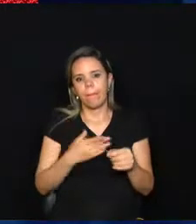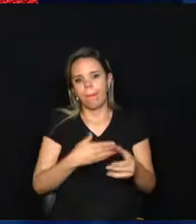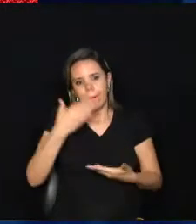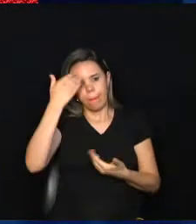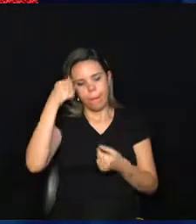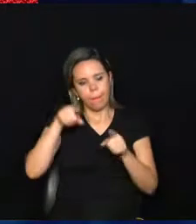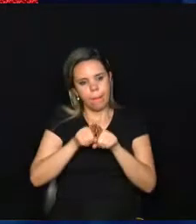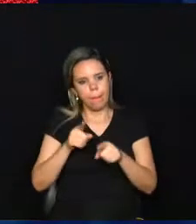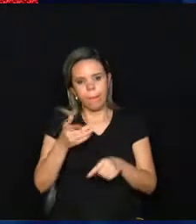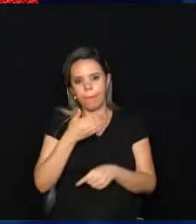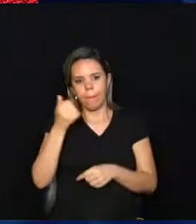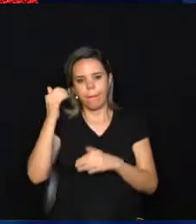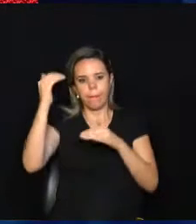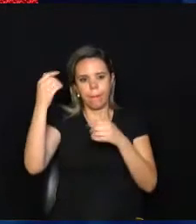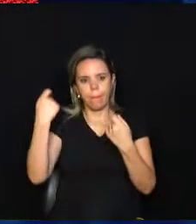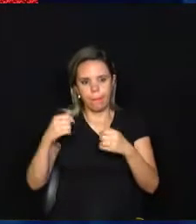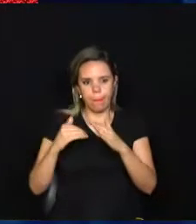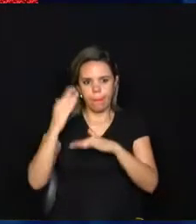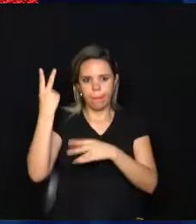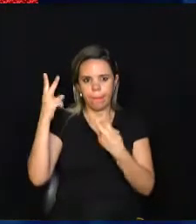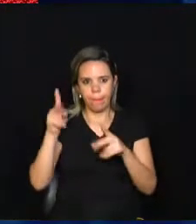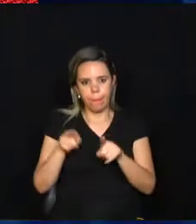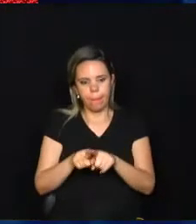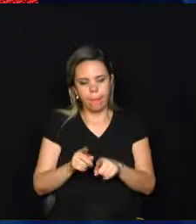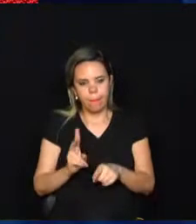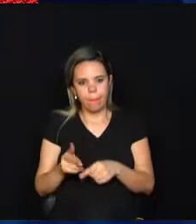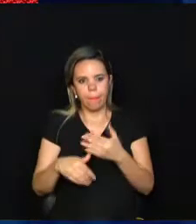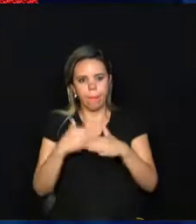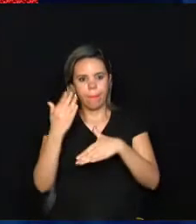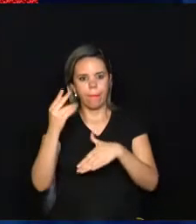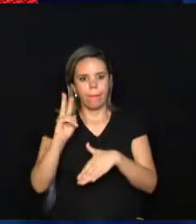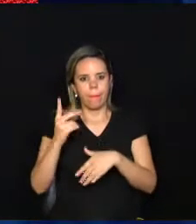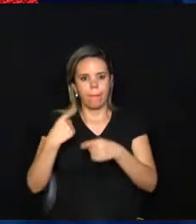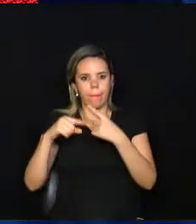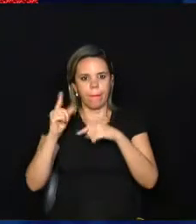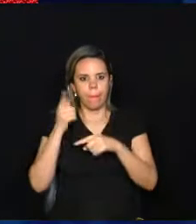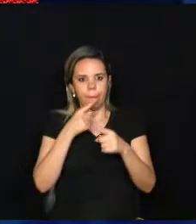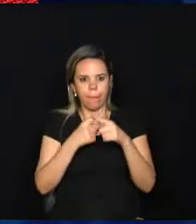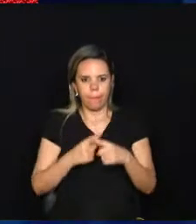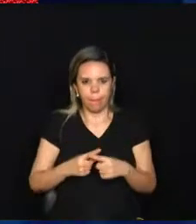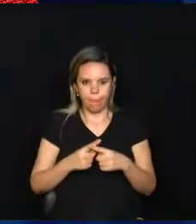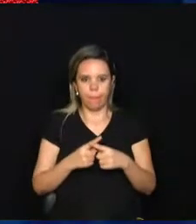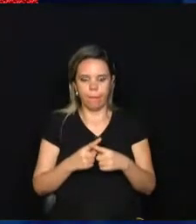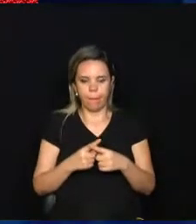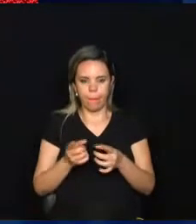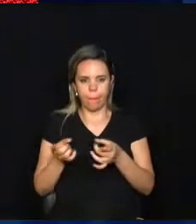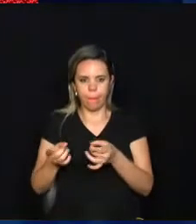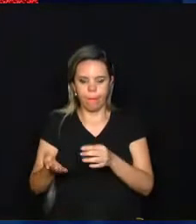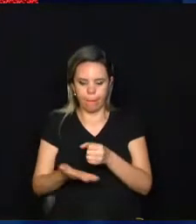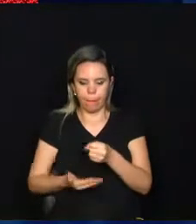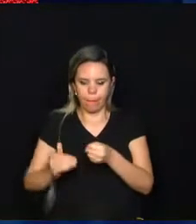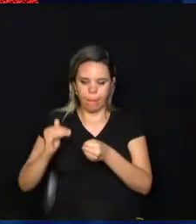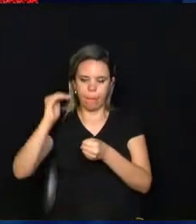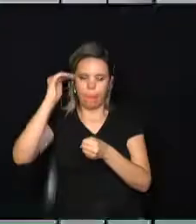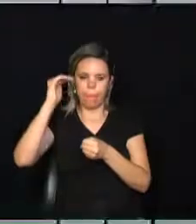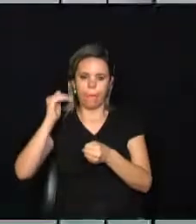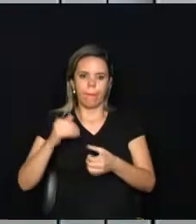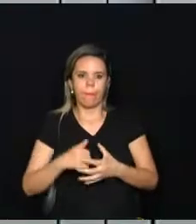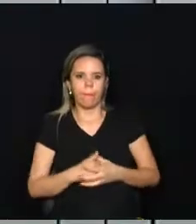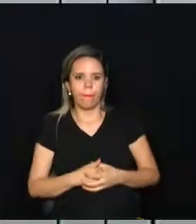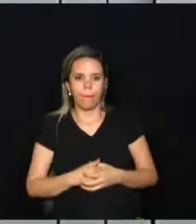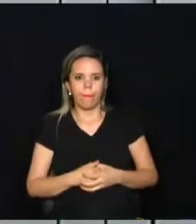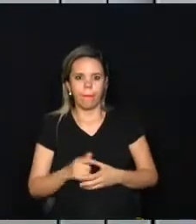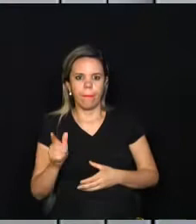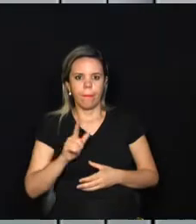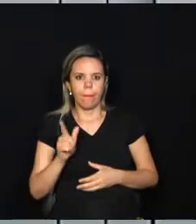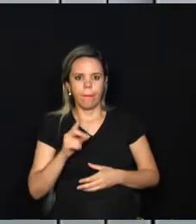a favorita e precisa da vitória para embalar de vez na competição e deixar a zona de rebaixamento para trás. E